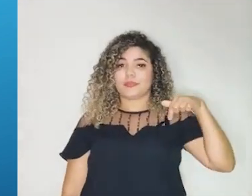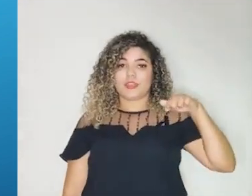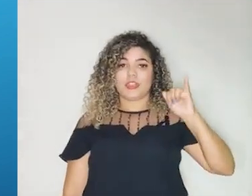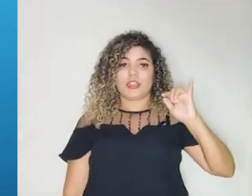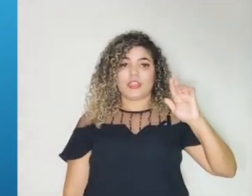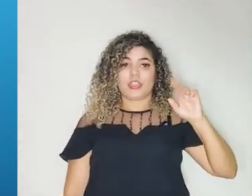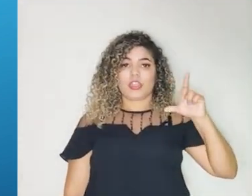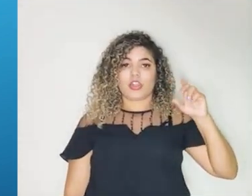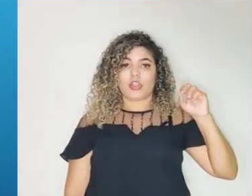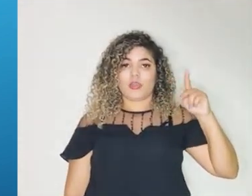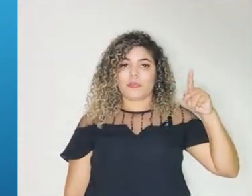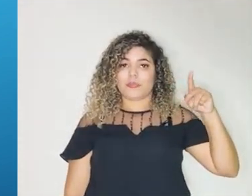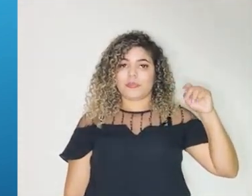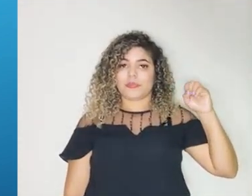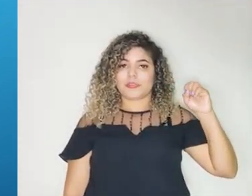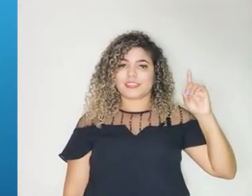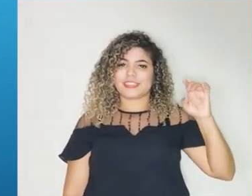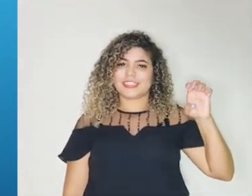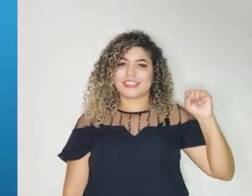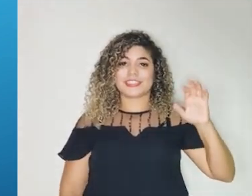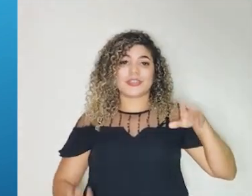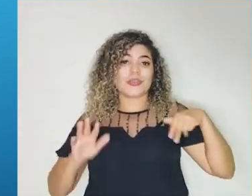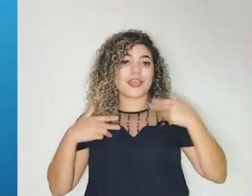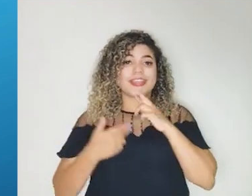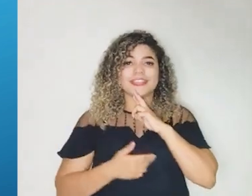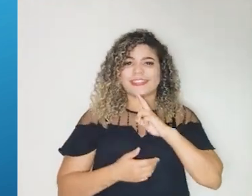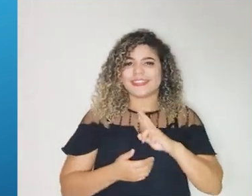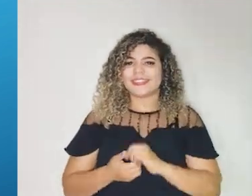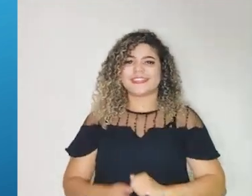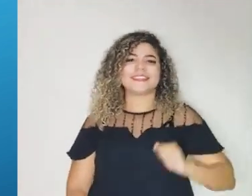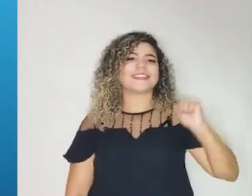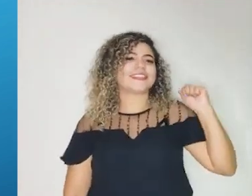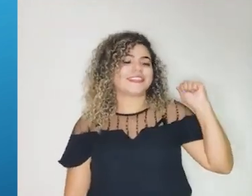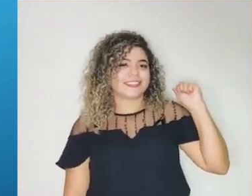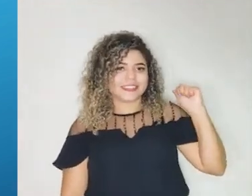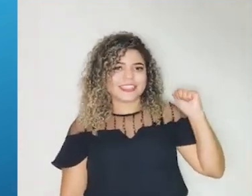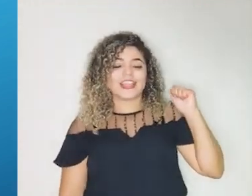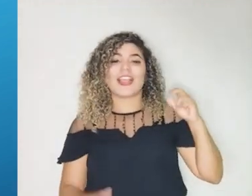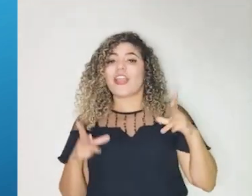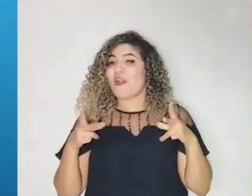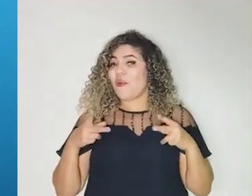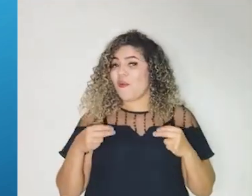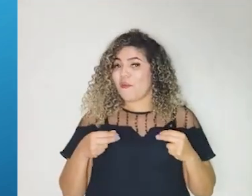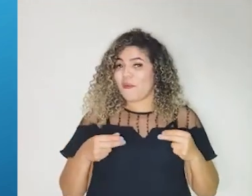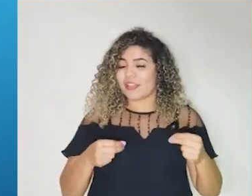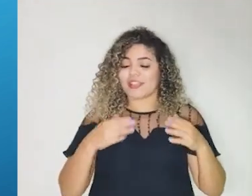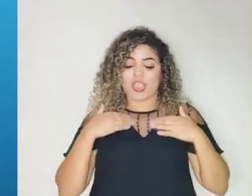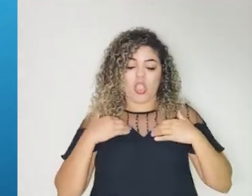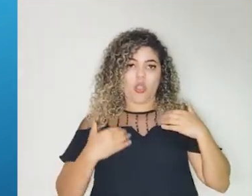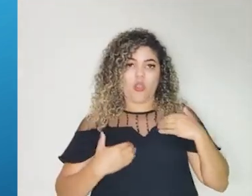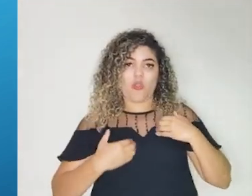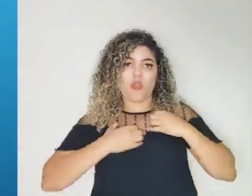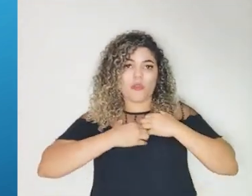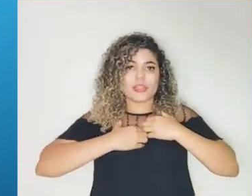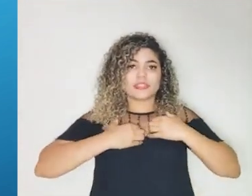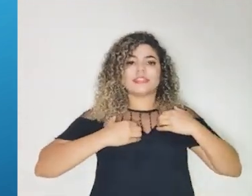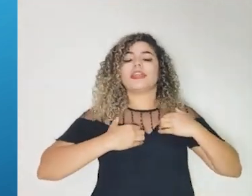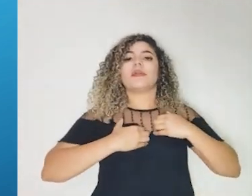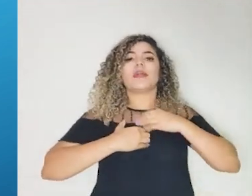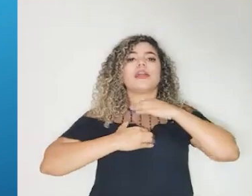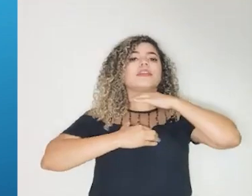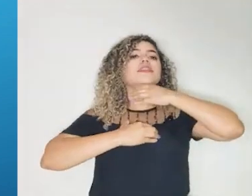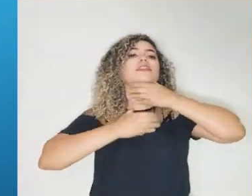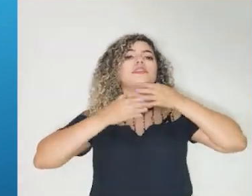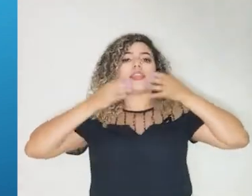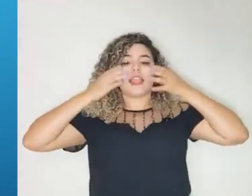quilópodes? Qual é a nossa resposta correta? Letra A. Os crustáceos que possuem o corpo dividido em cefalotórax e